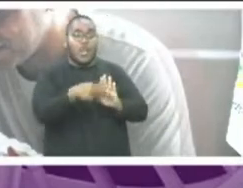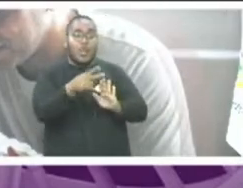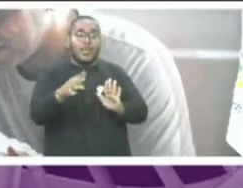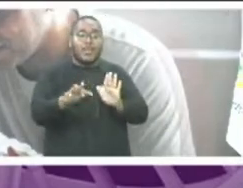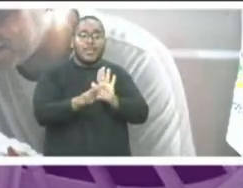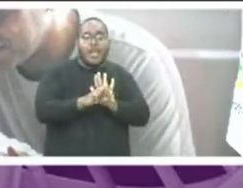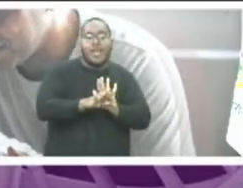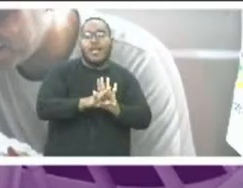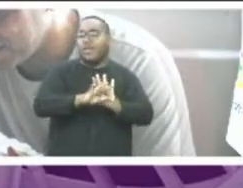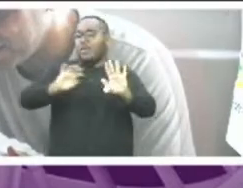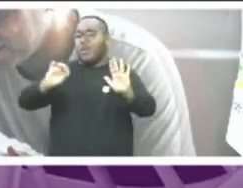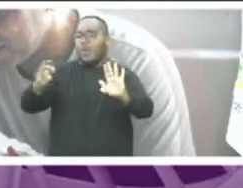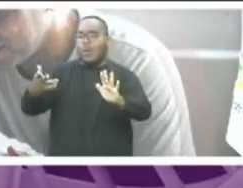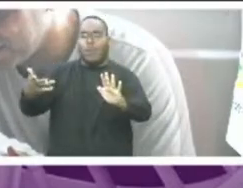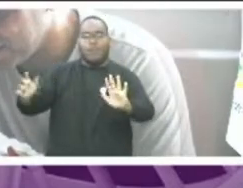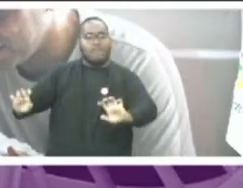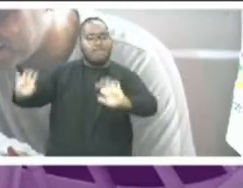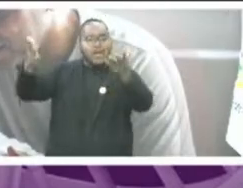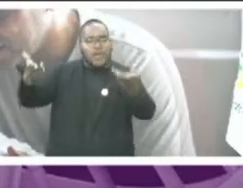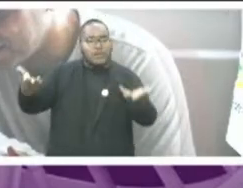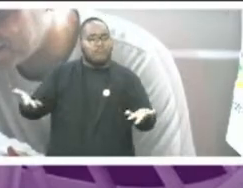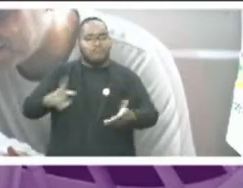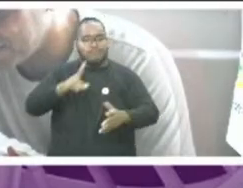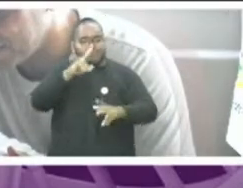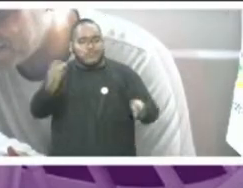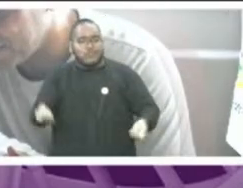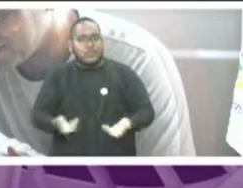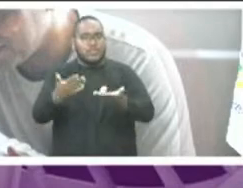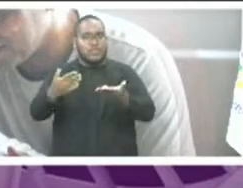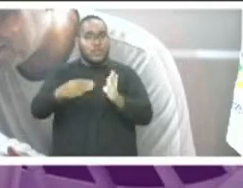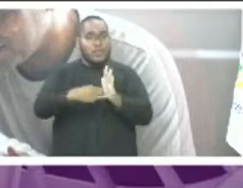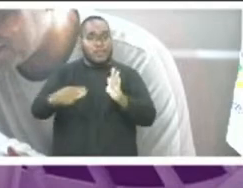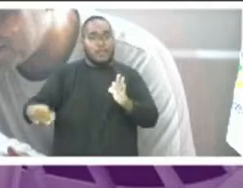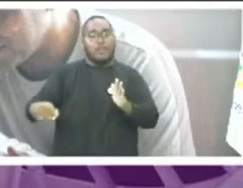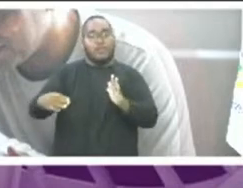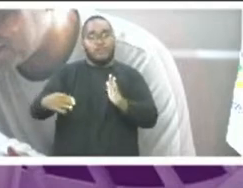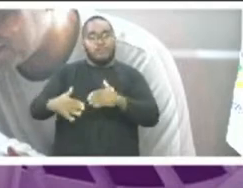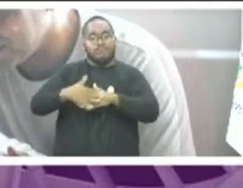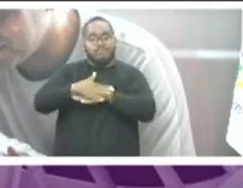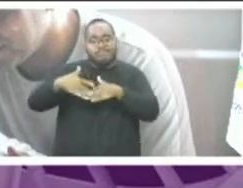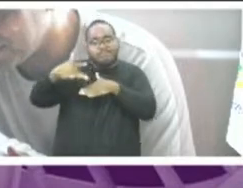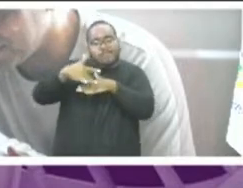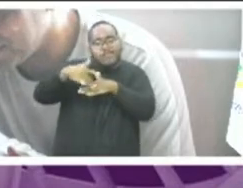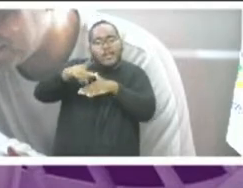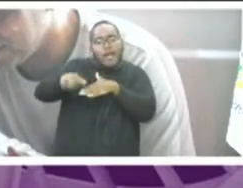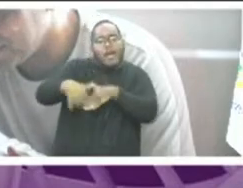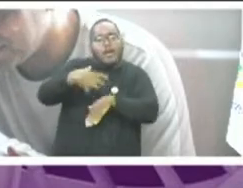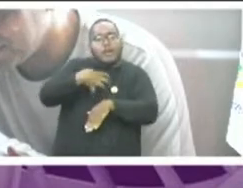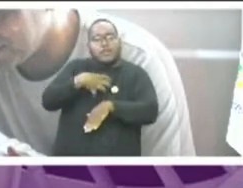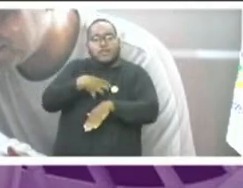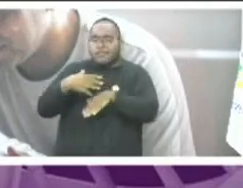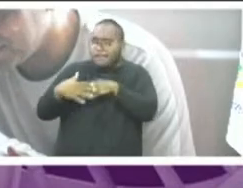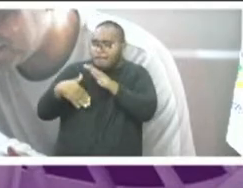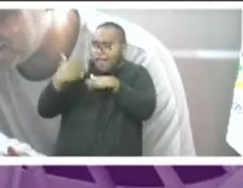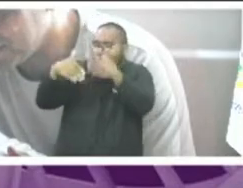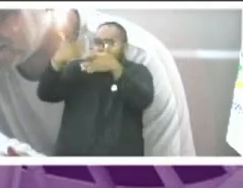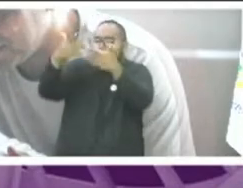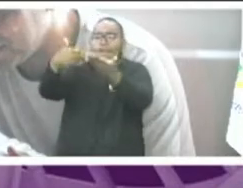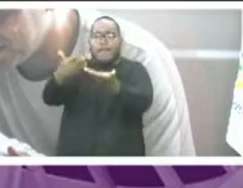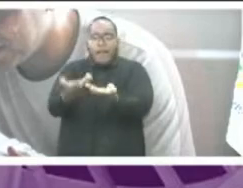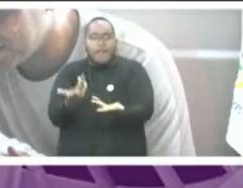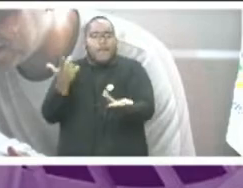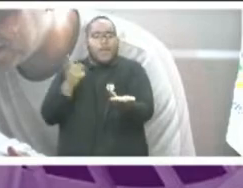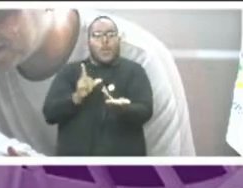evento fortalecendo o método canguru é uma das formas da gente conseguir avançar um pouco mais para a gente